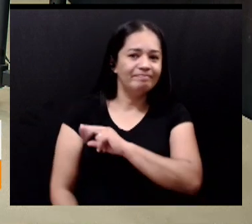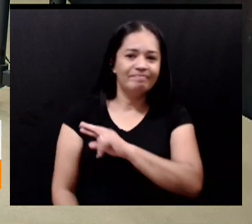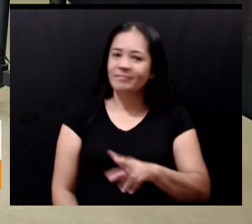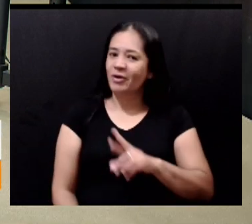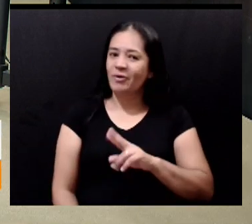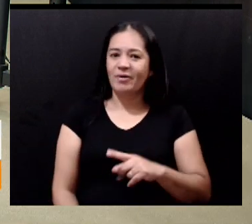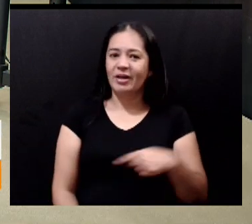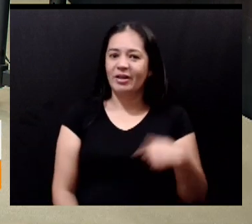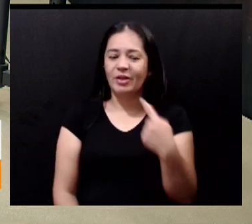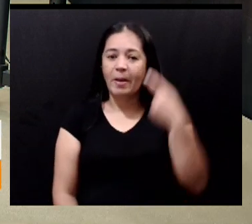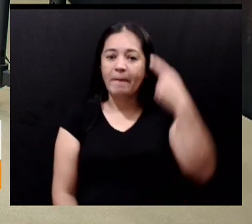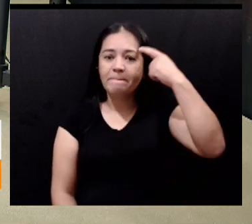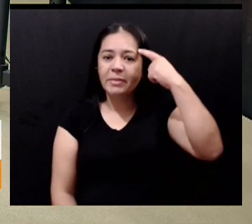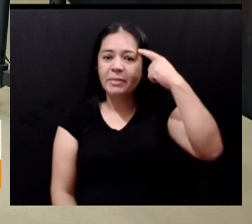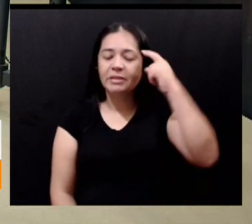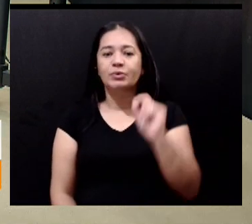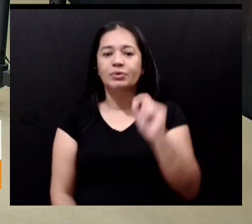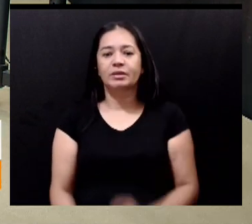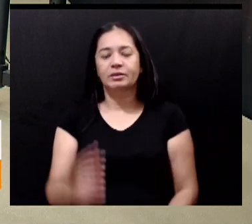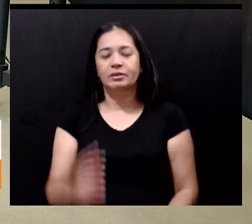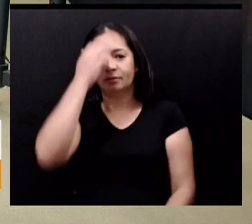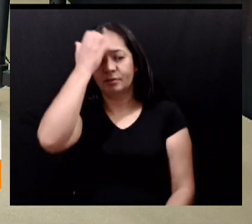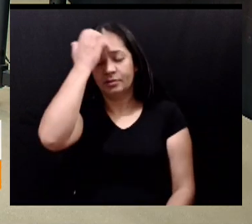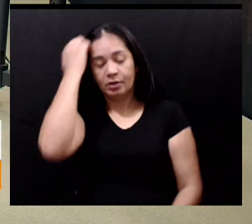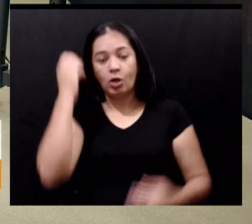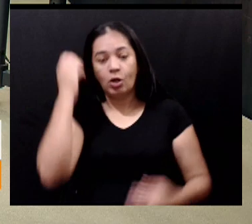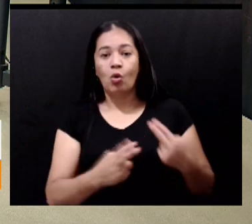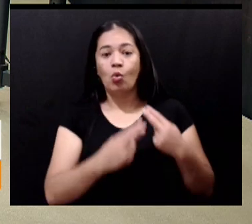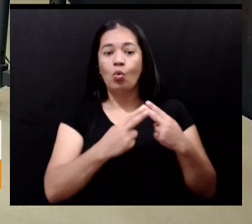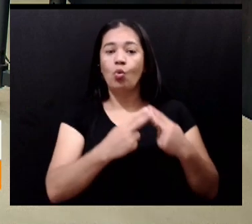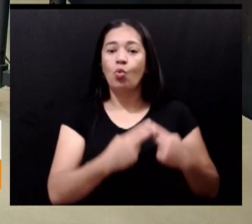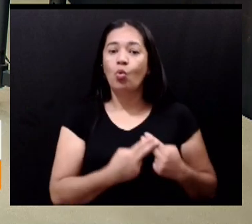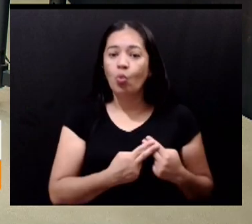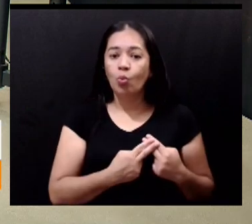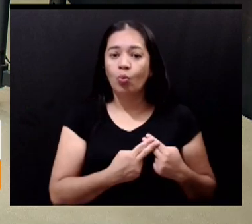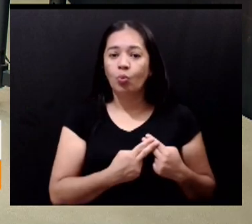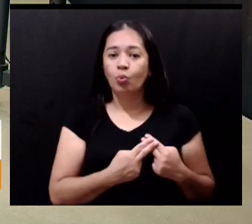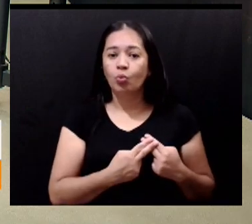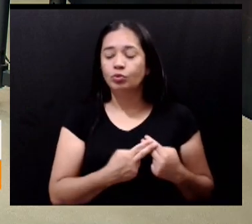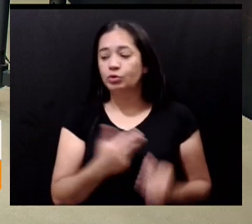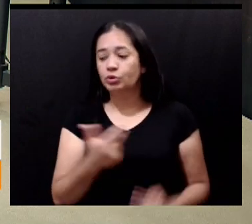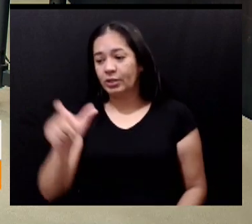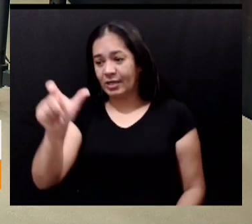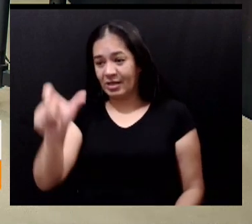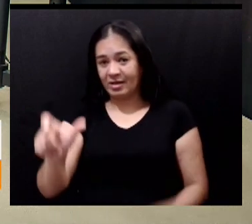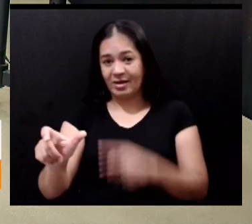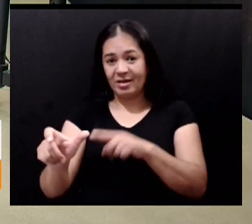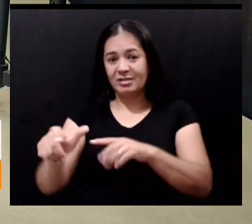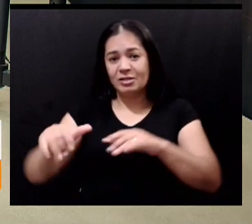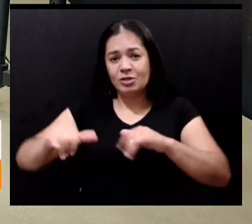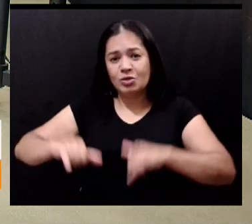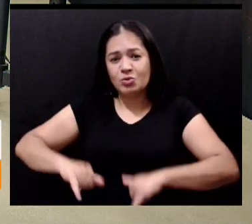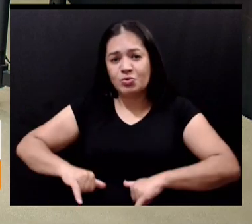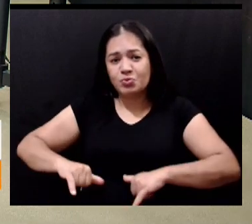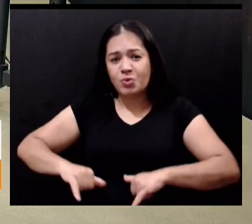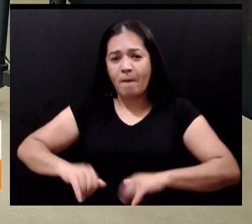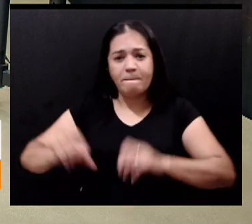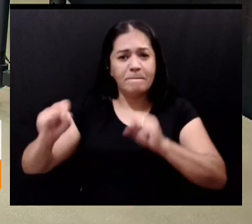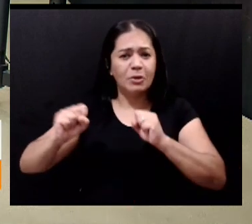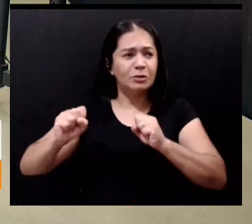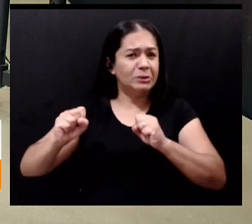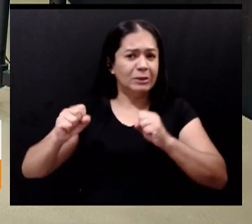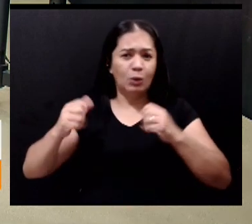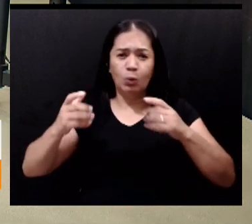na questão do luto. Então, para a outra pessoa, a dor ela pode ser imensa, intensa, mas